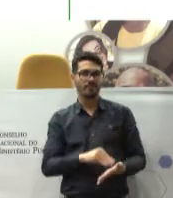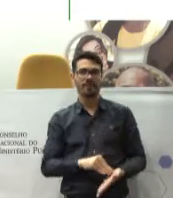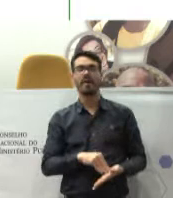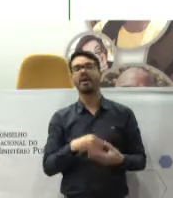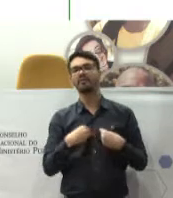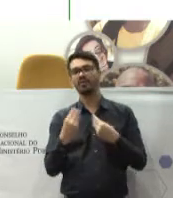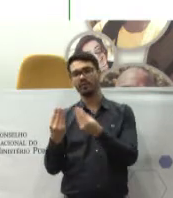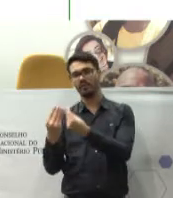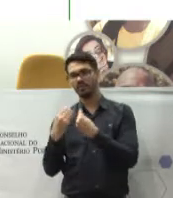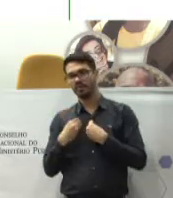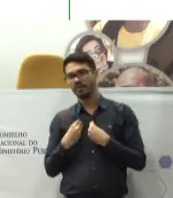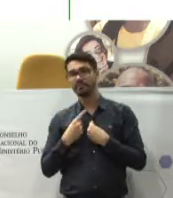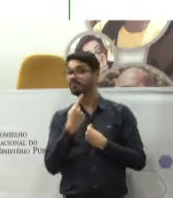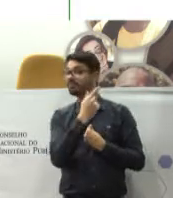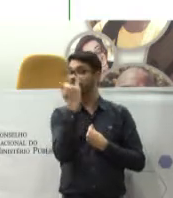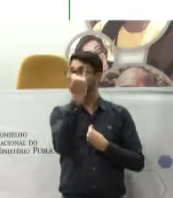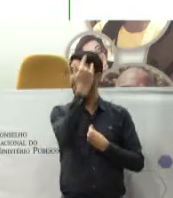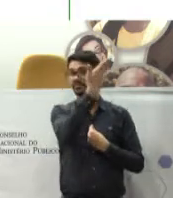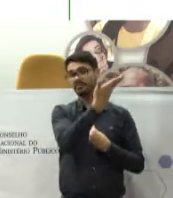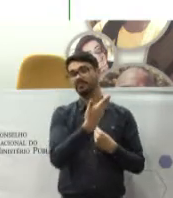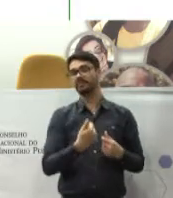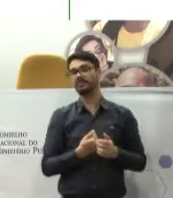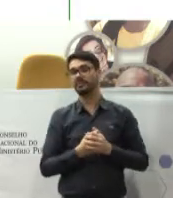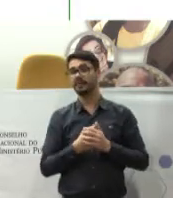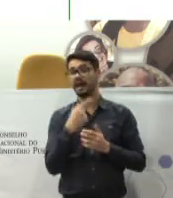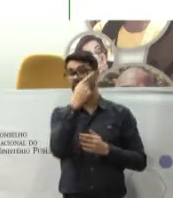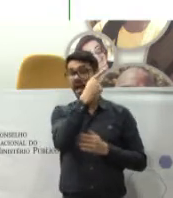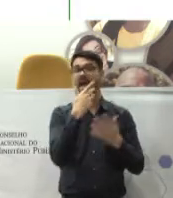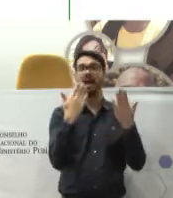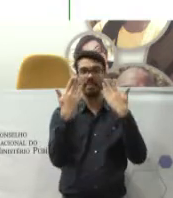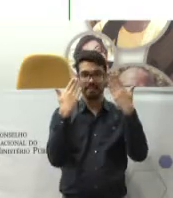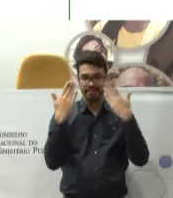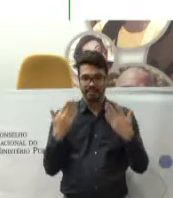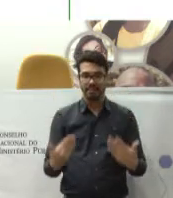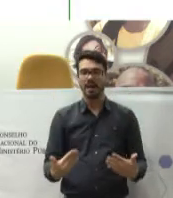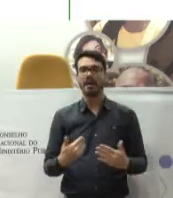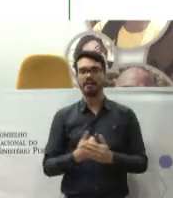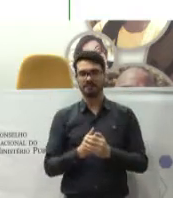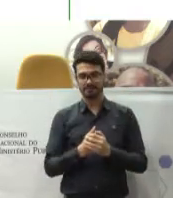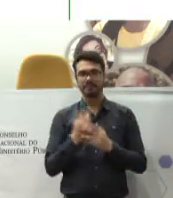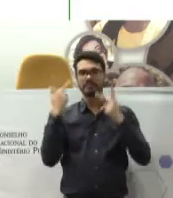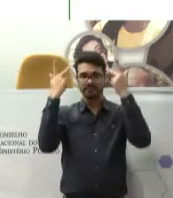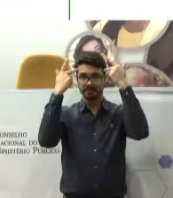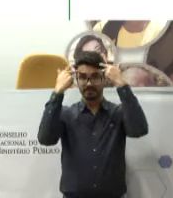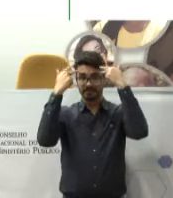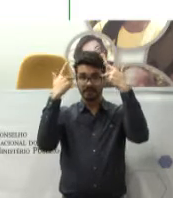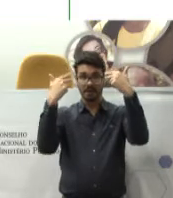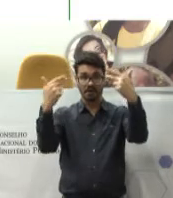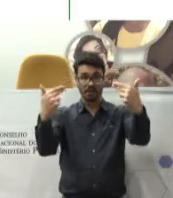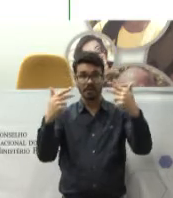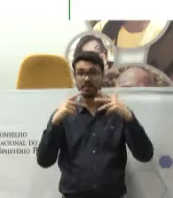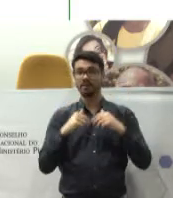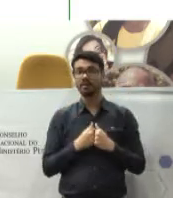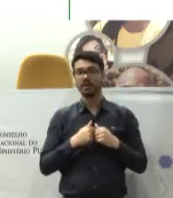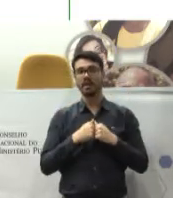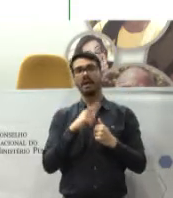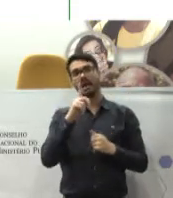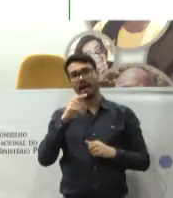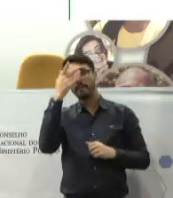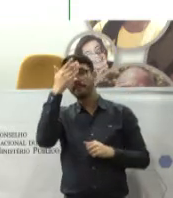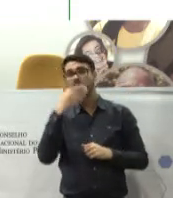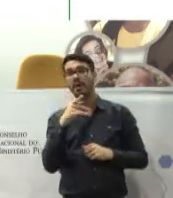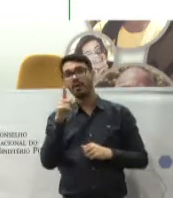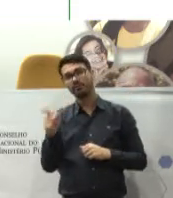que é oferecido. Isso é imprescindível. Essa é uma análise que eu já faço com maior tranquilidade. O ônus da prova é de quem